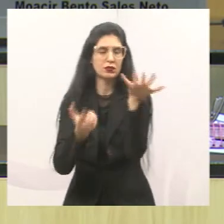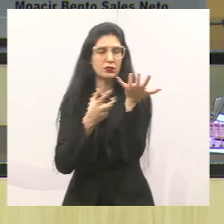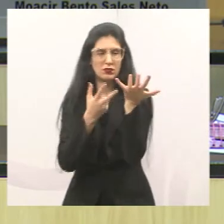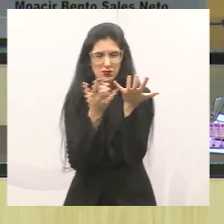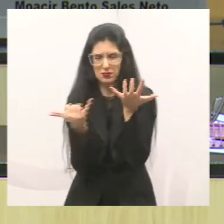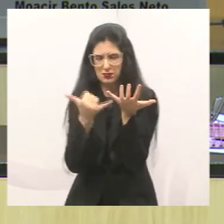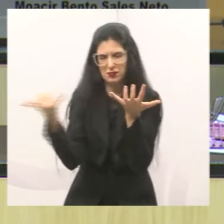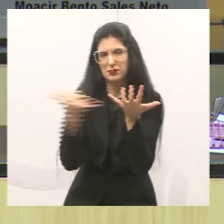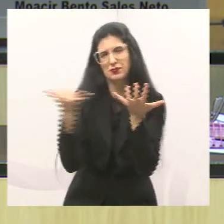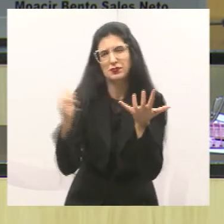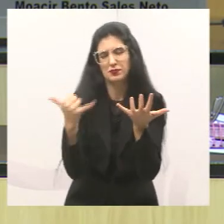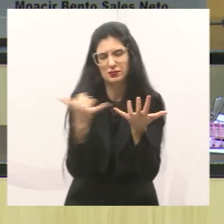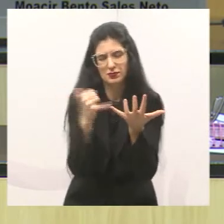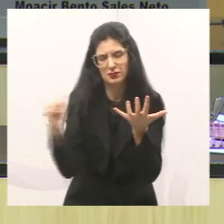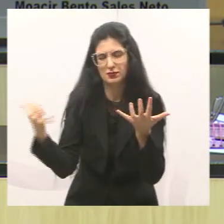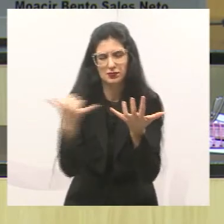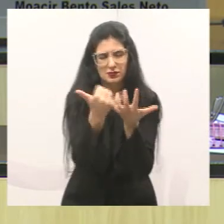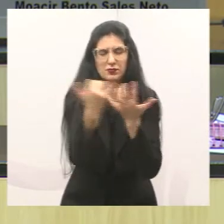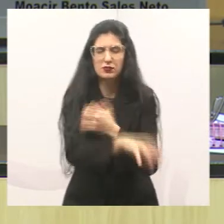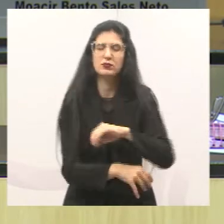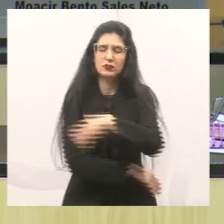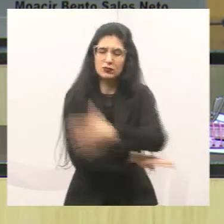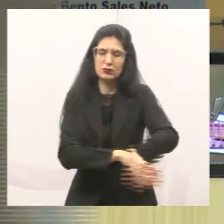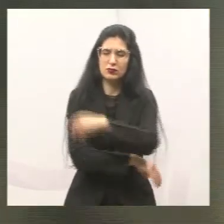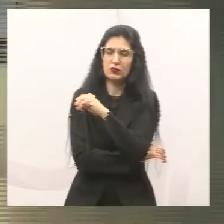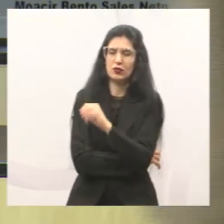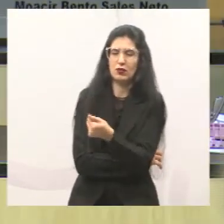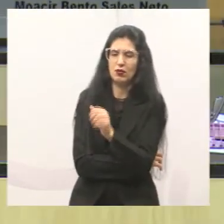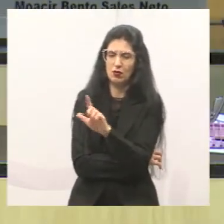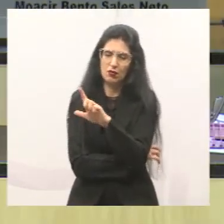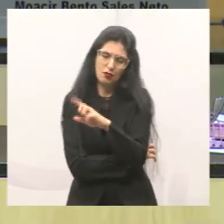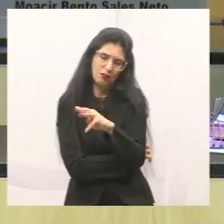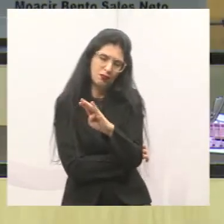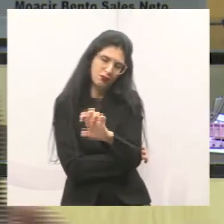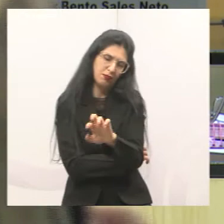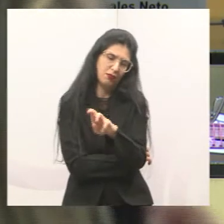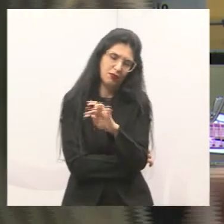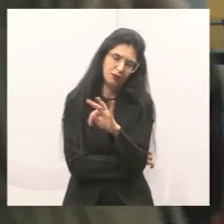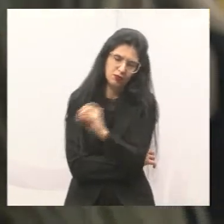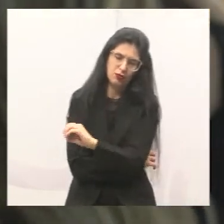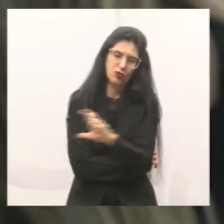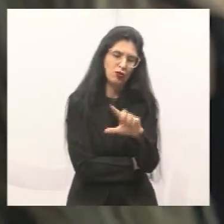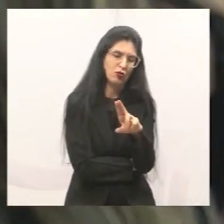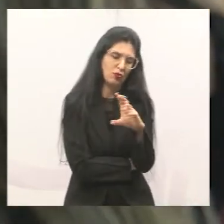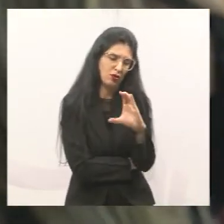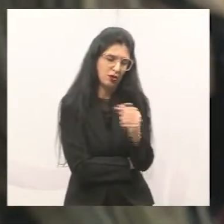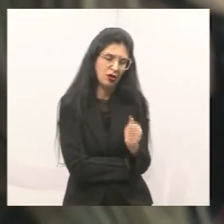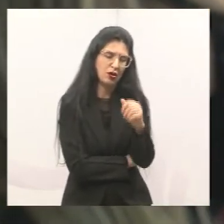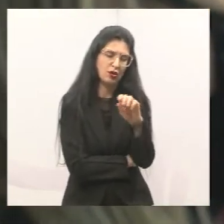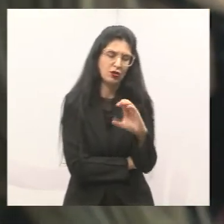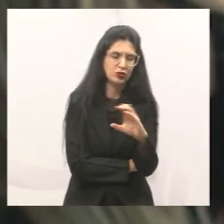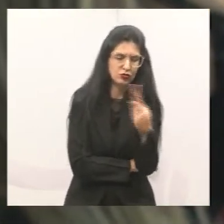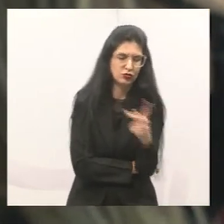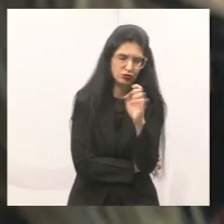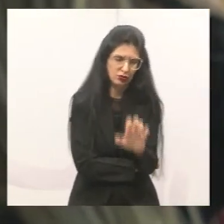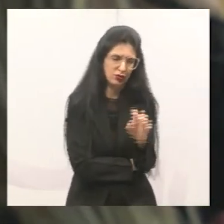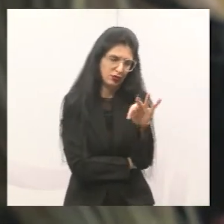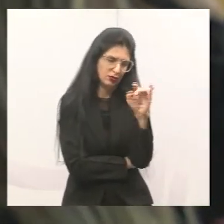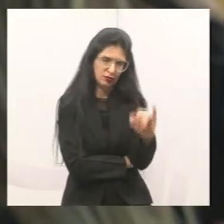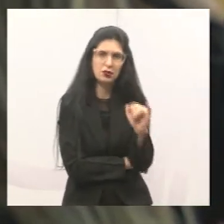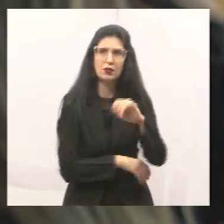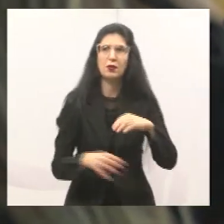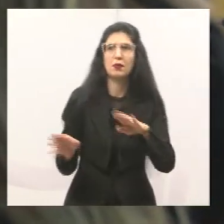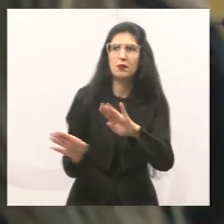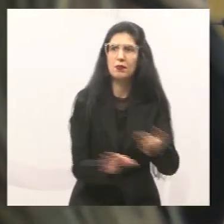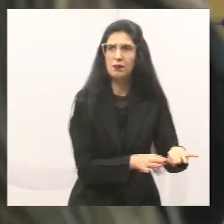rede de energia elétrica na rua Alberto Lukaschek, em frente aos números 261 e 299, no Parque Meia Lua, em Jacareí.